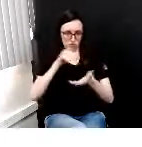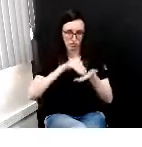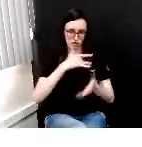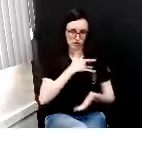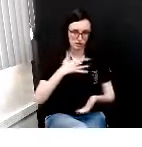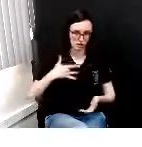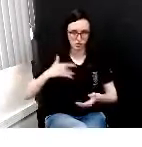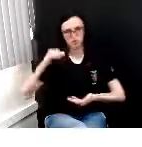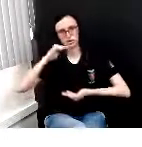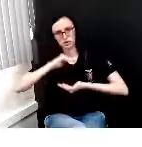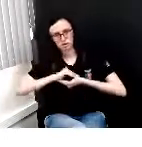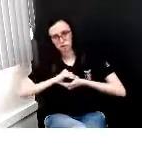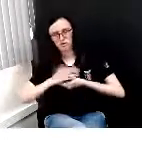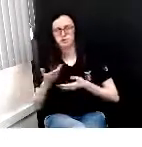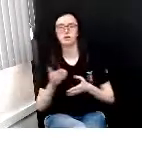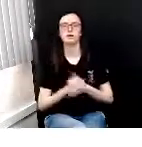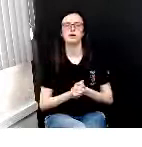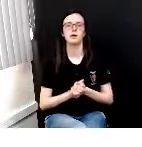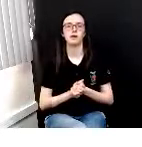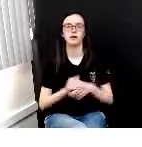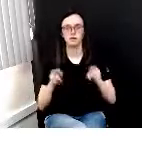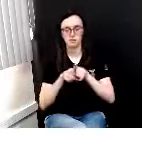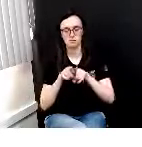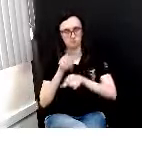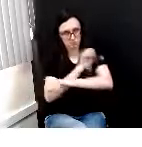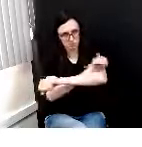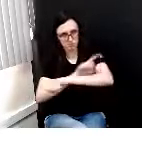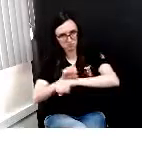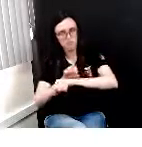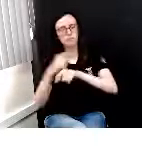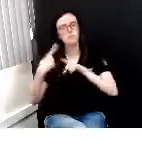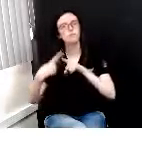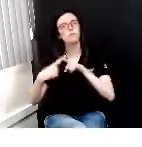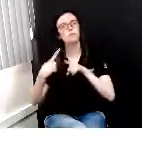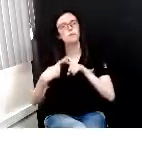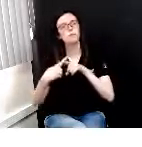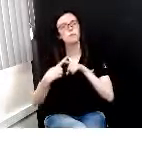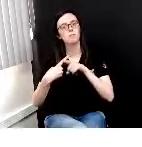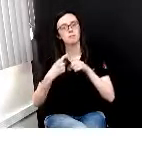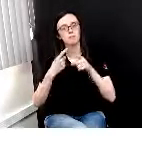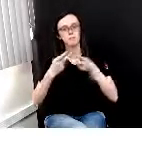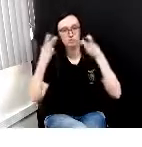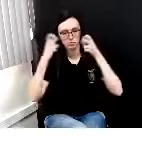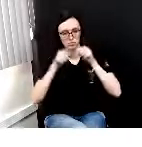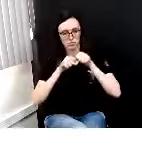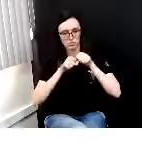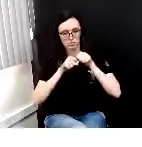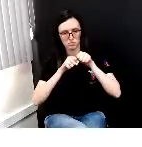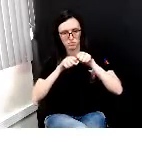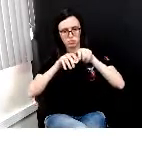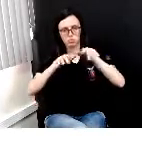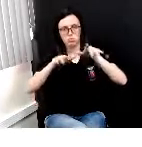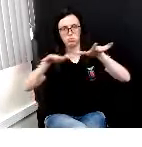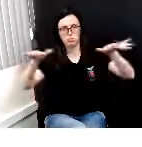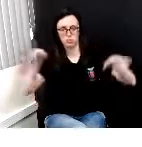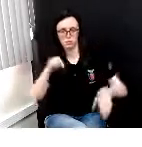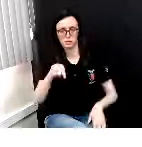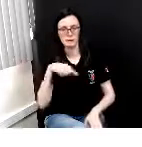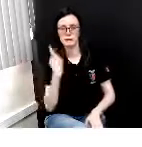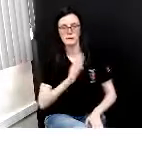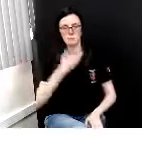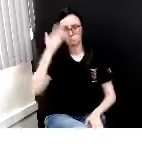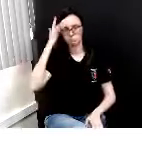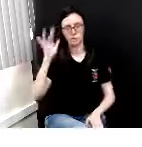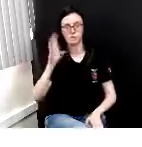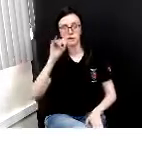Saúde, Defesa Civil, com a Secretaria de Educação, porque a proporção do evento em si nós não temos ainda